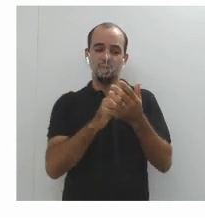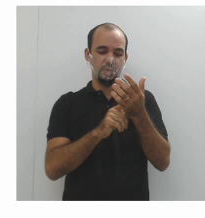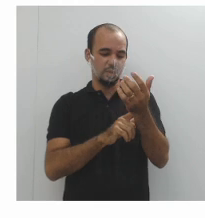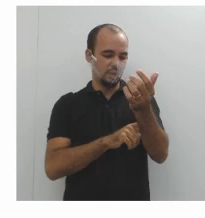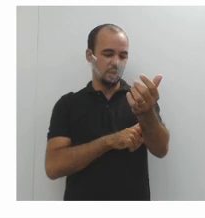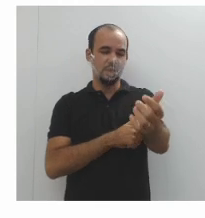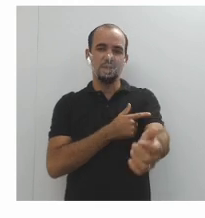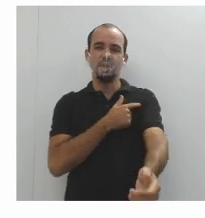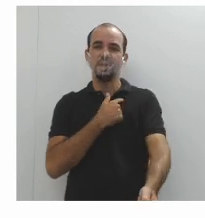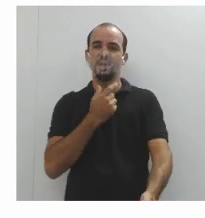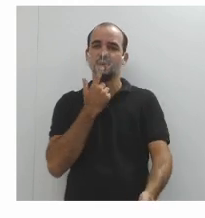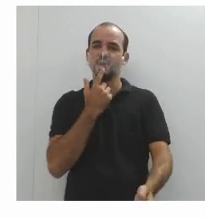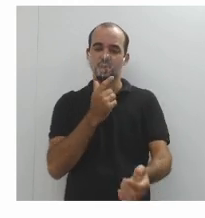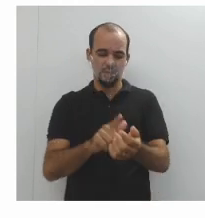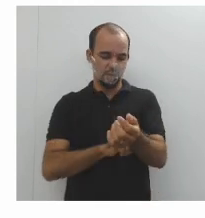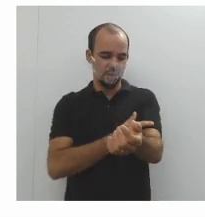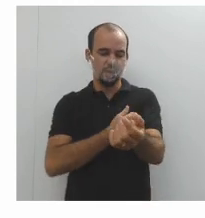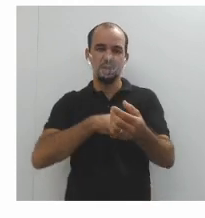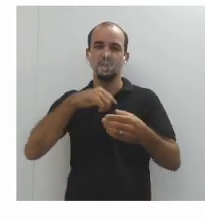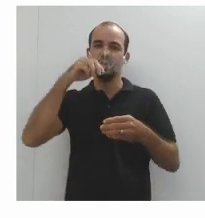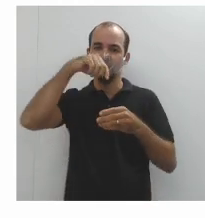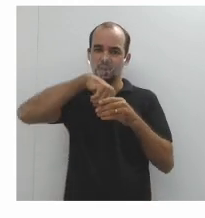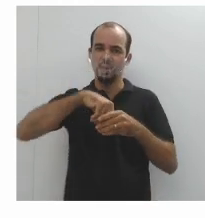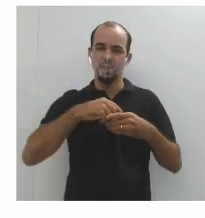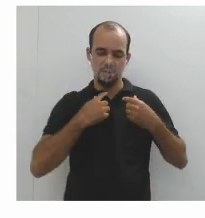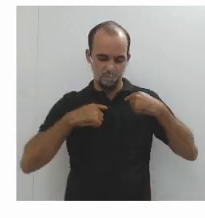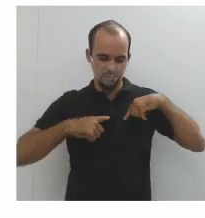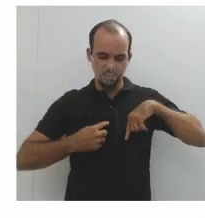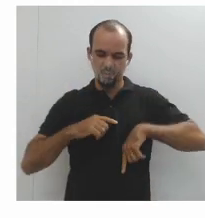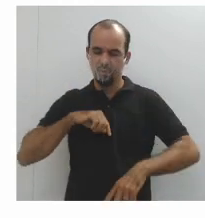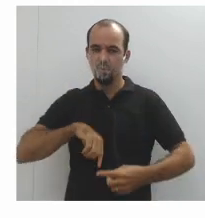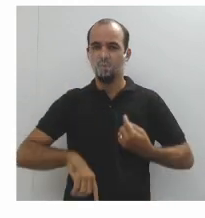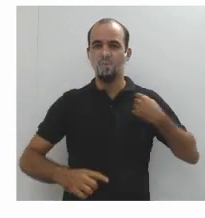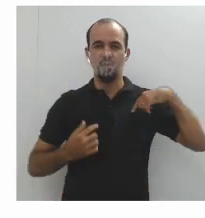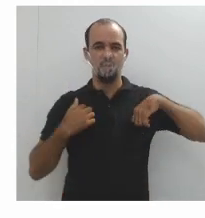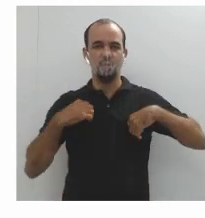nossas veias, tá bom? Quando nós temos